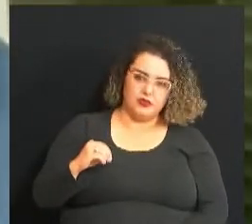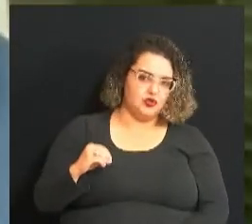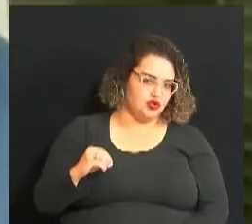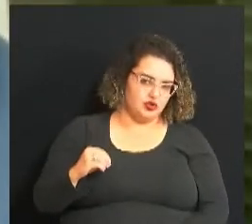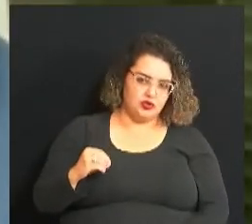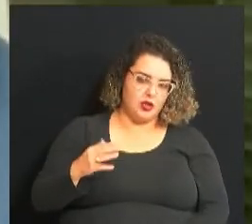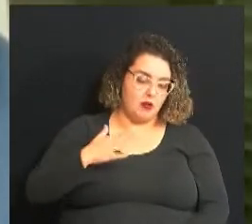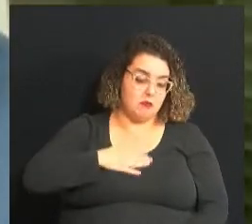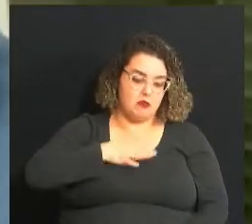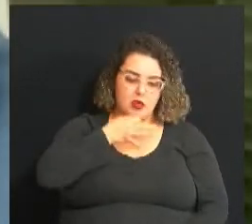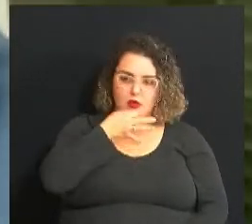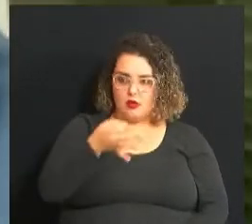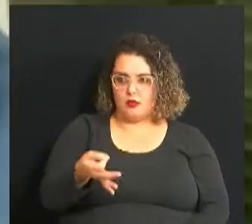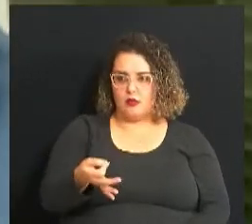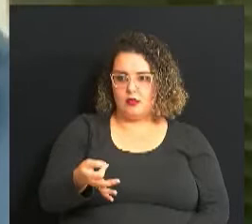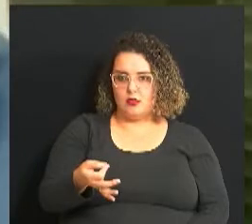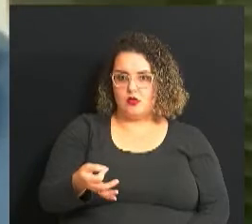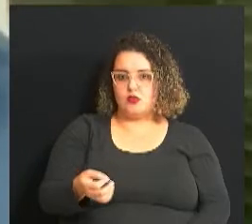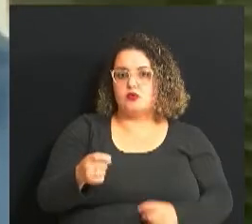também. Eu acho que os dermatologistas